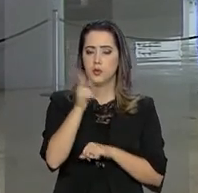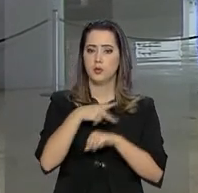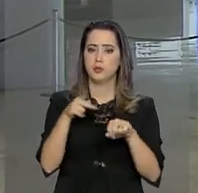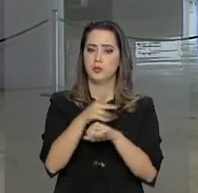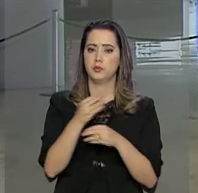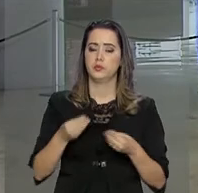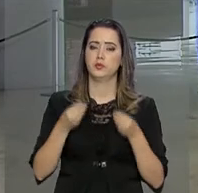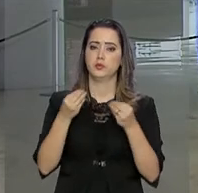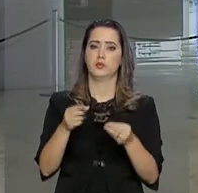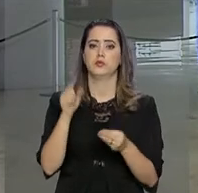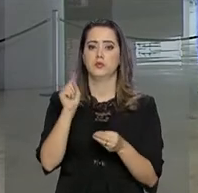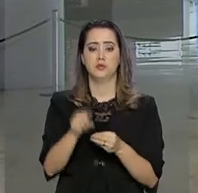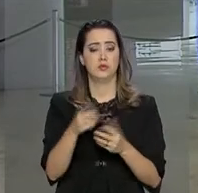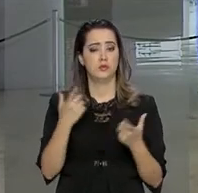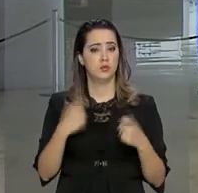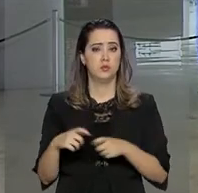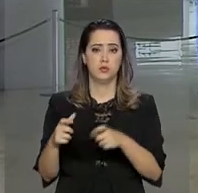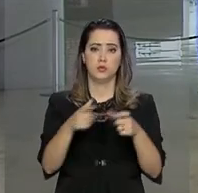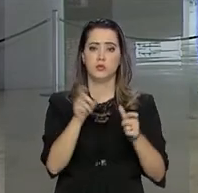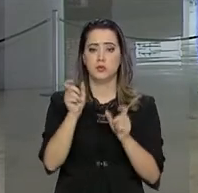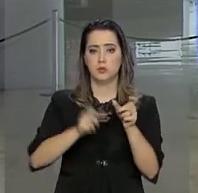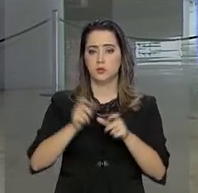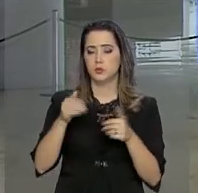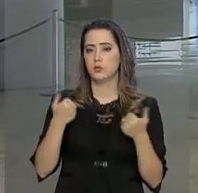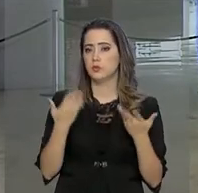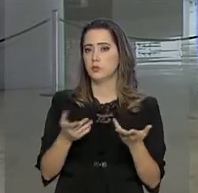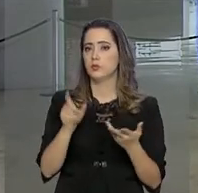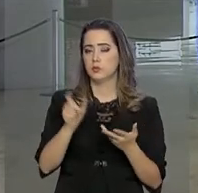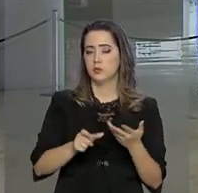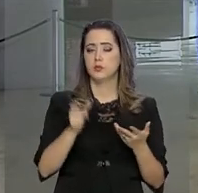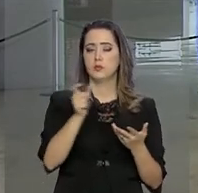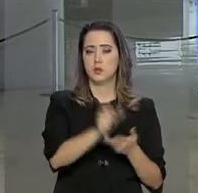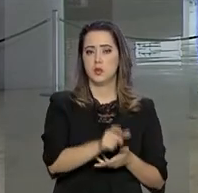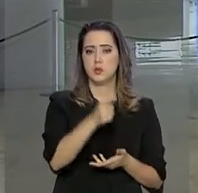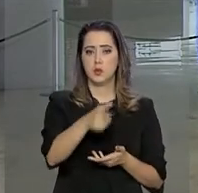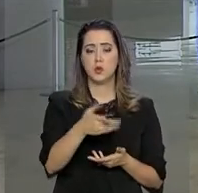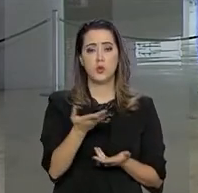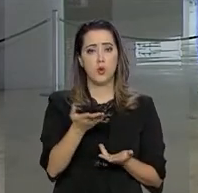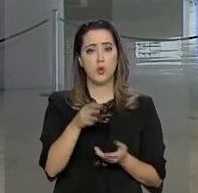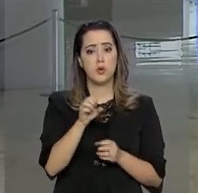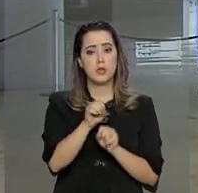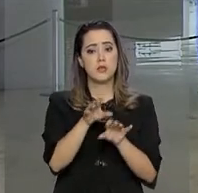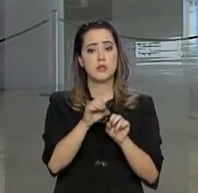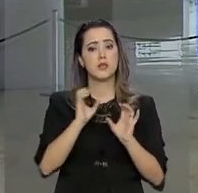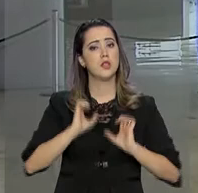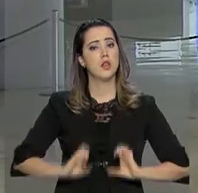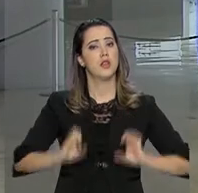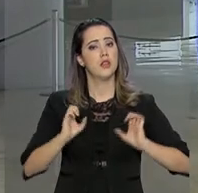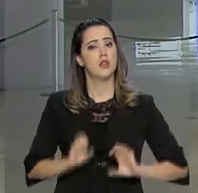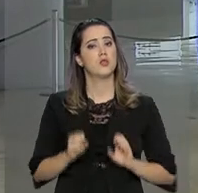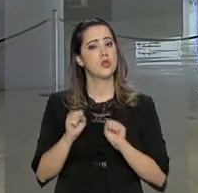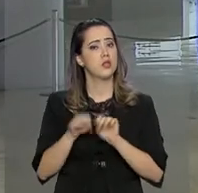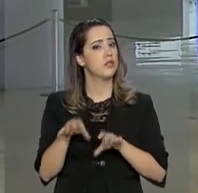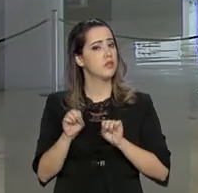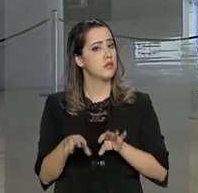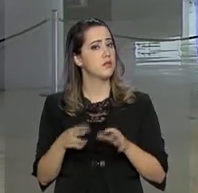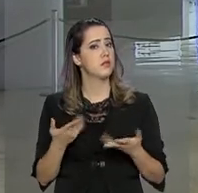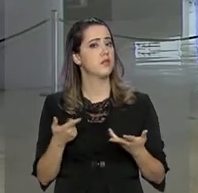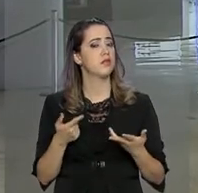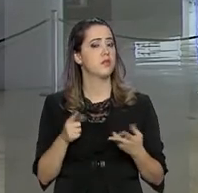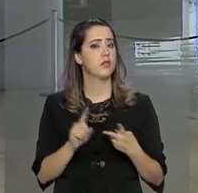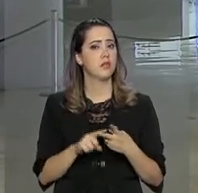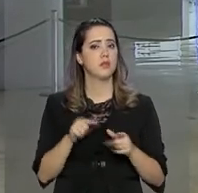leva para essas é pessoas para peixes menores aprendizes é conselho de ética conceitos de é